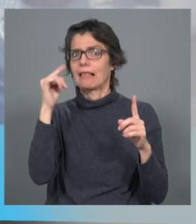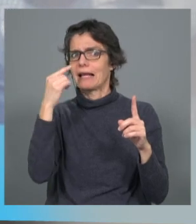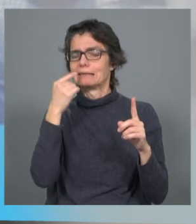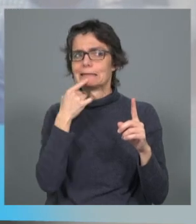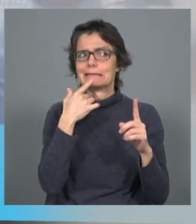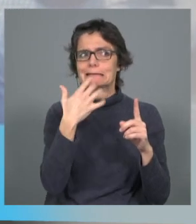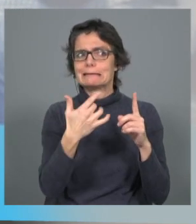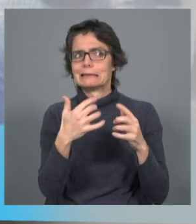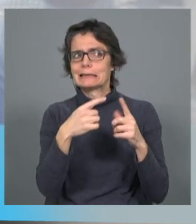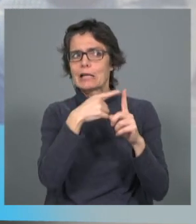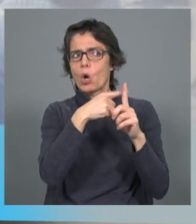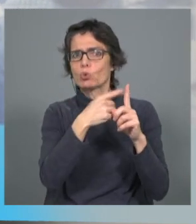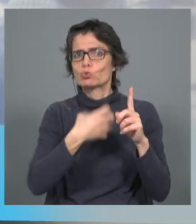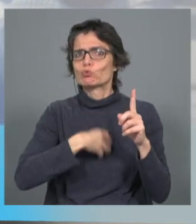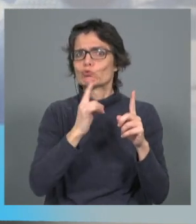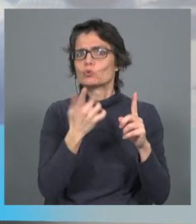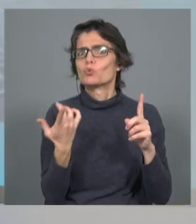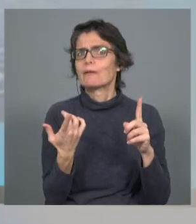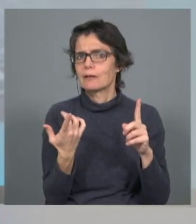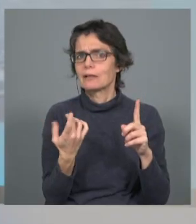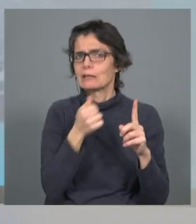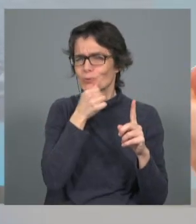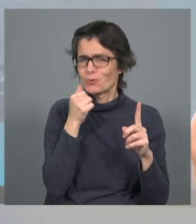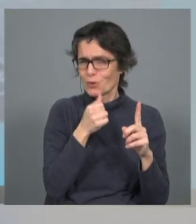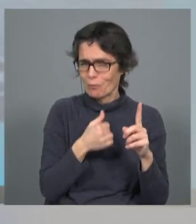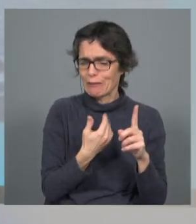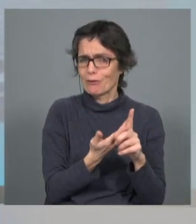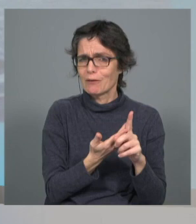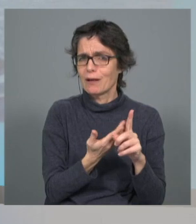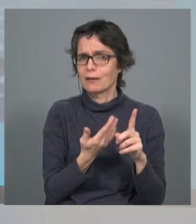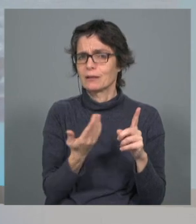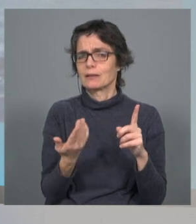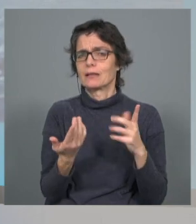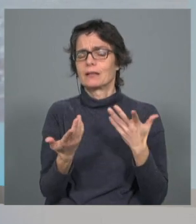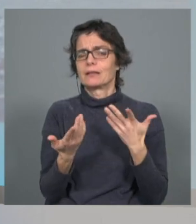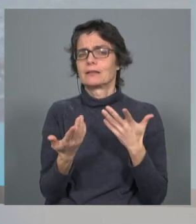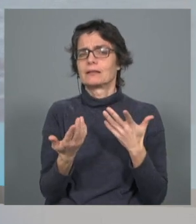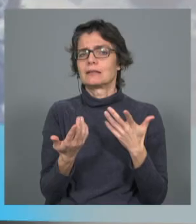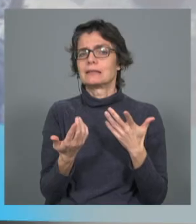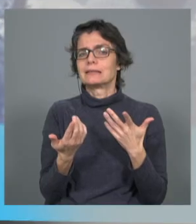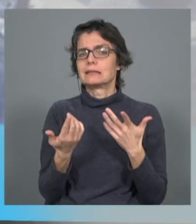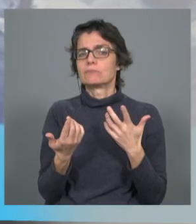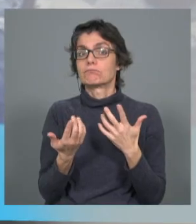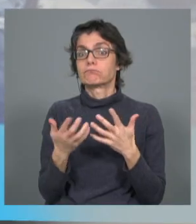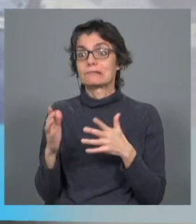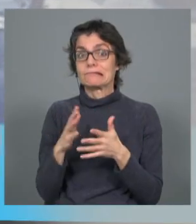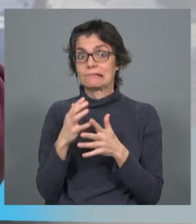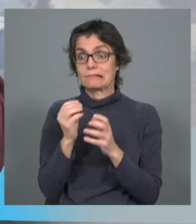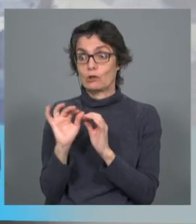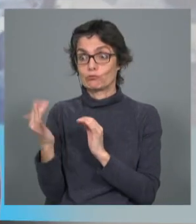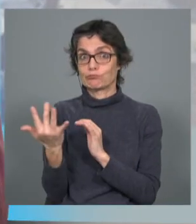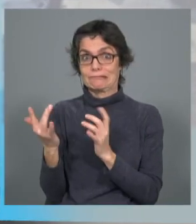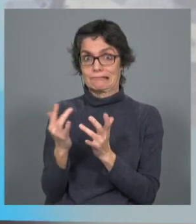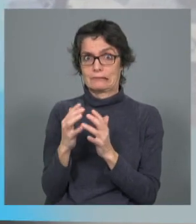ela significa de desencanto, de sofrimento, de sinal de que parece que as coisas não têm saída.